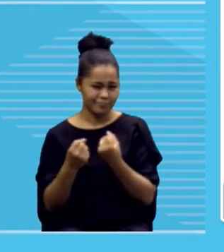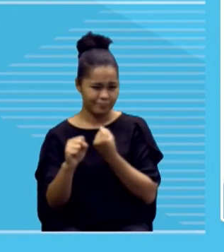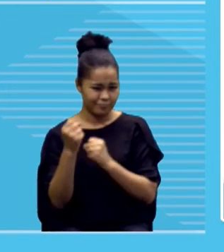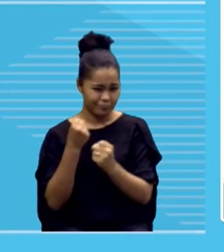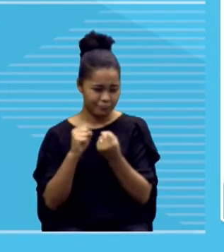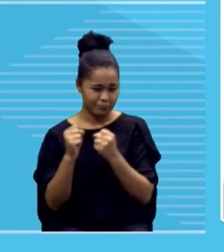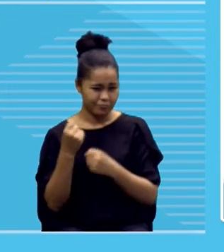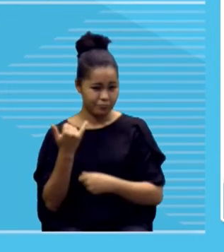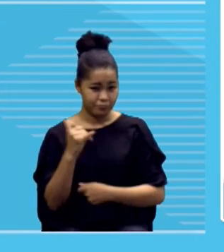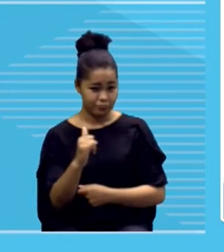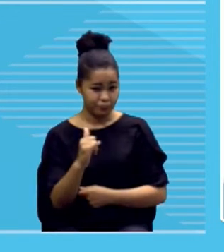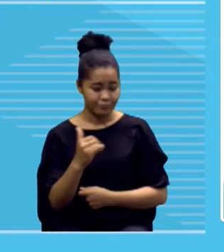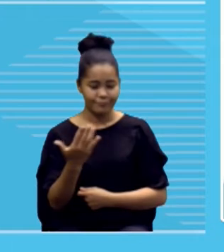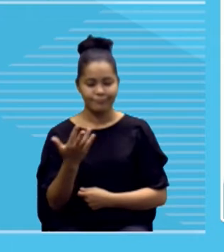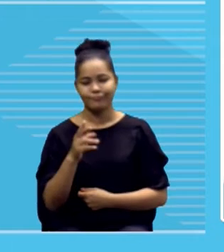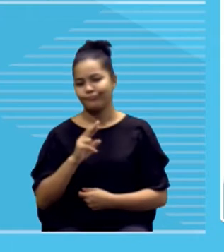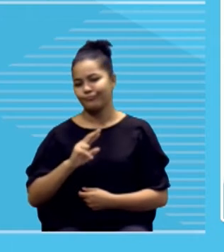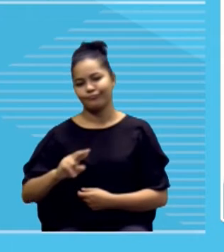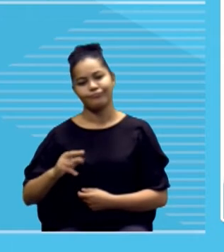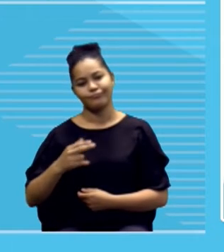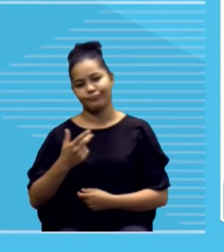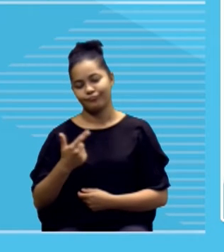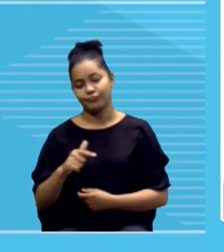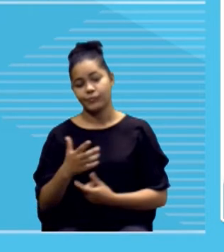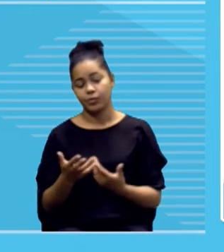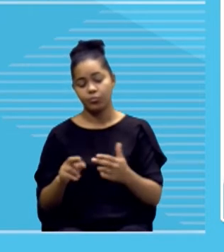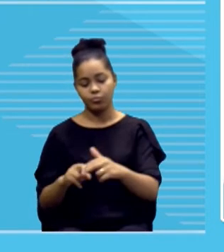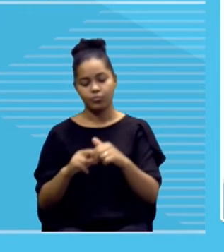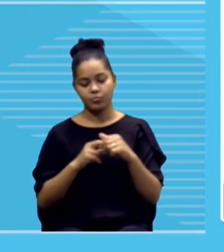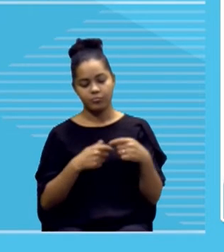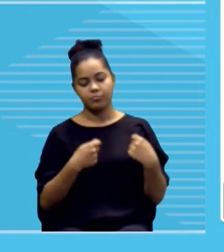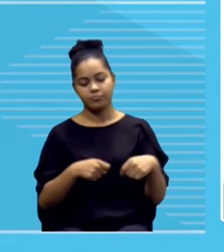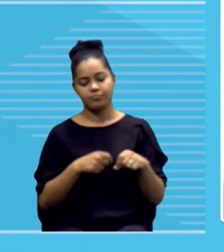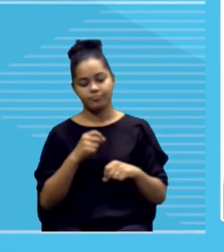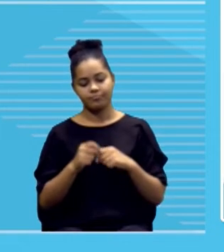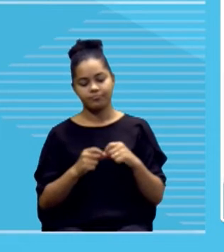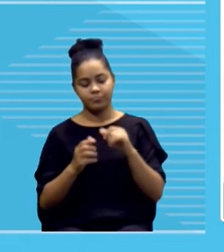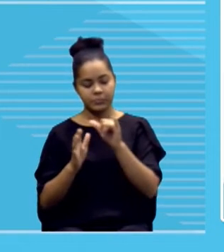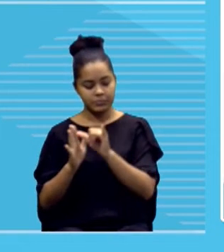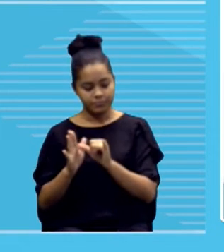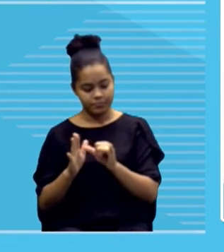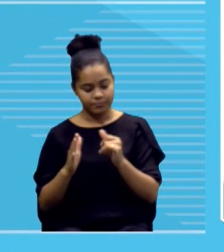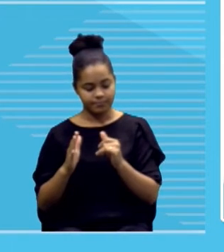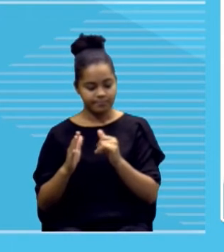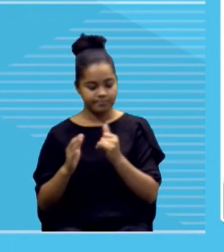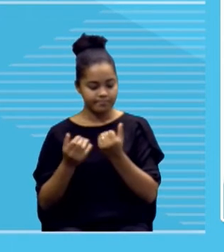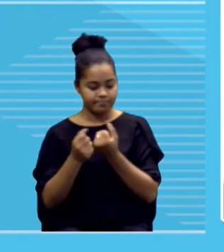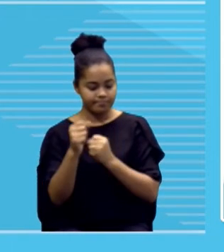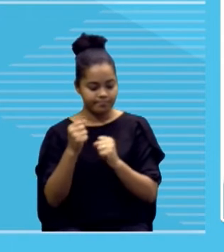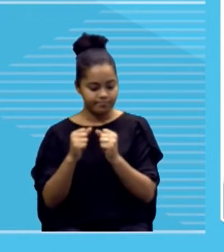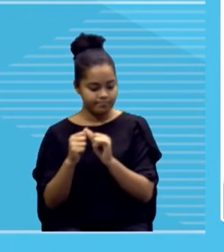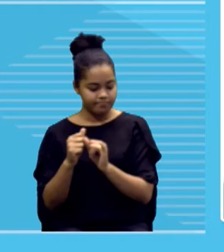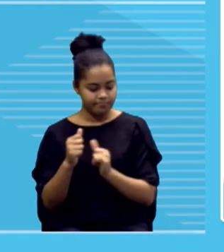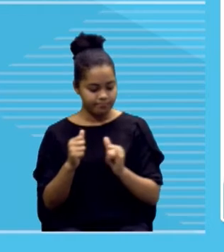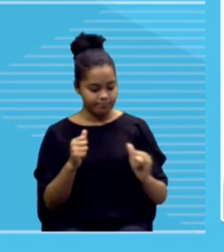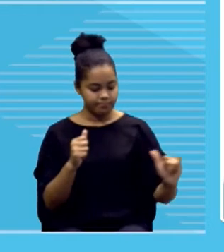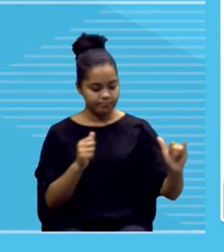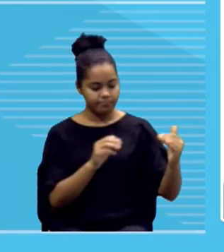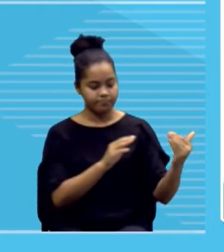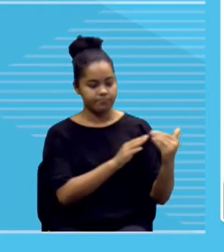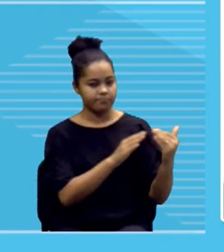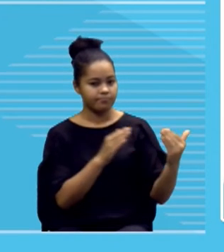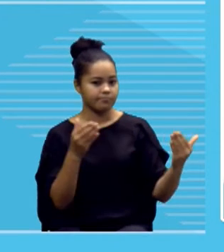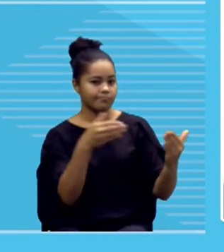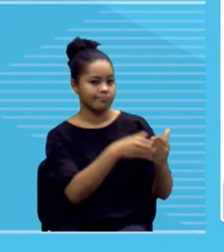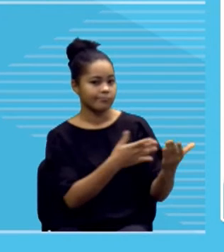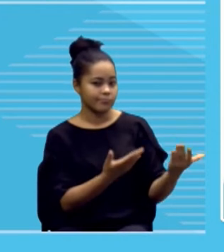Nenhuma. Então você precisa trazer até a sua casa. Isso torna ele caro. As redes complexas interagem unidades